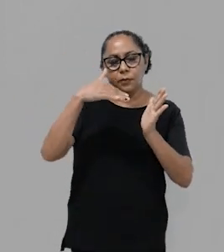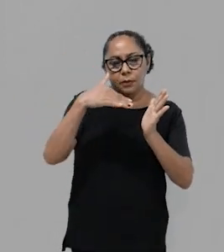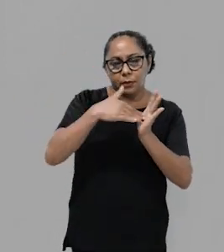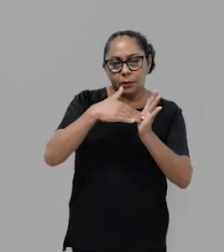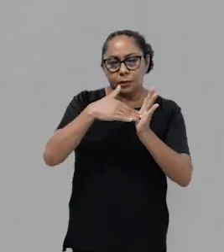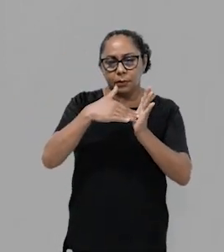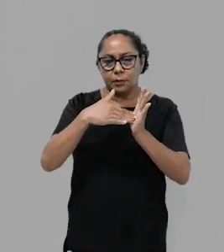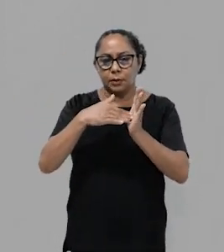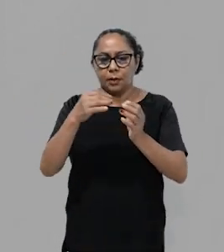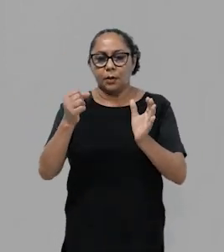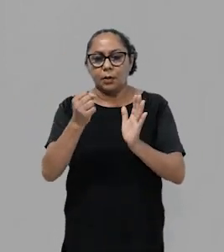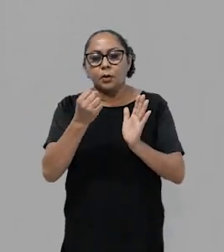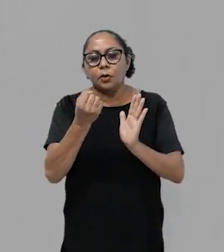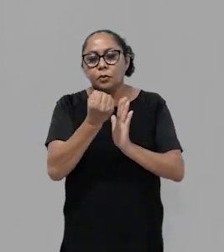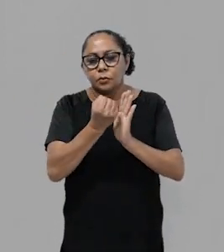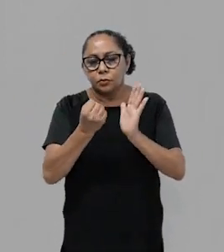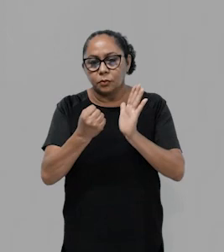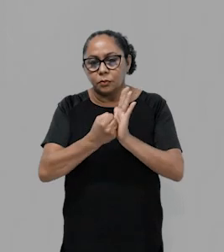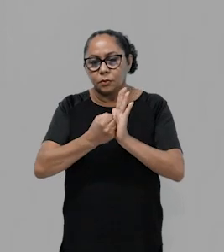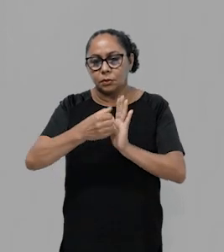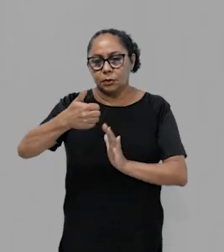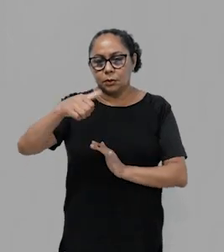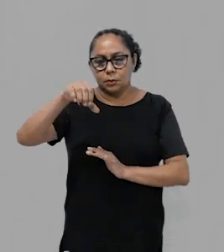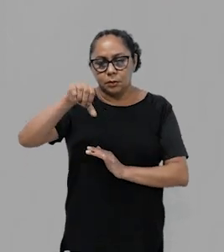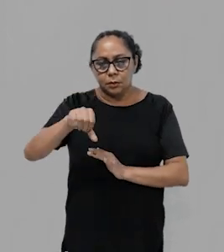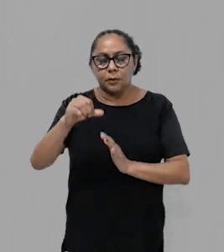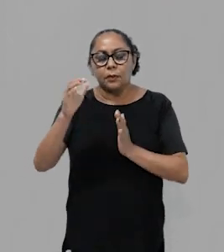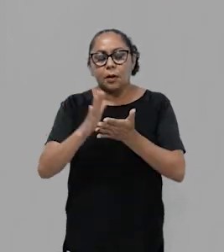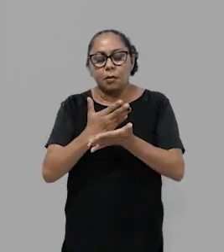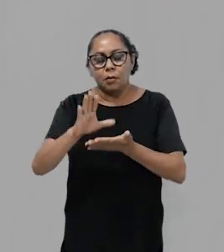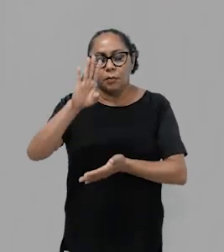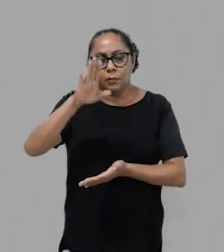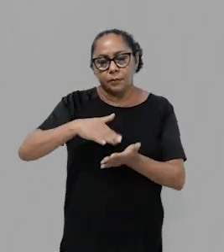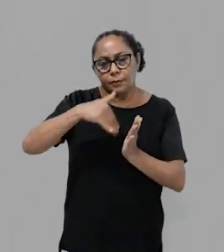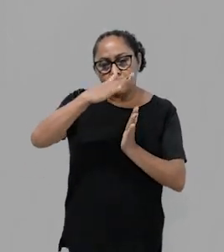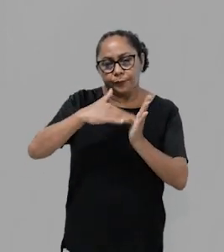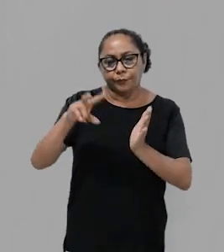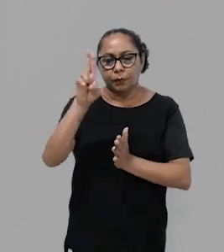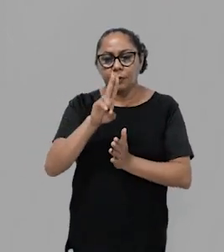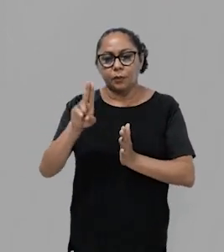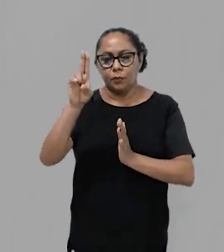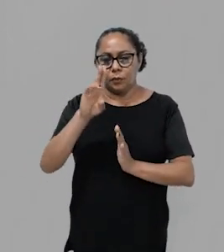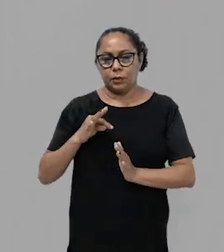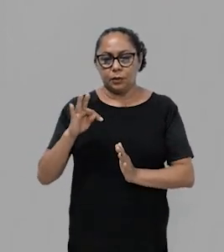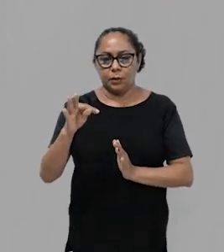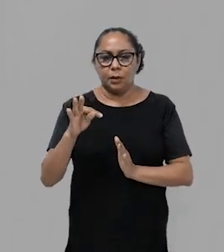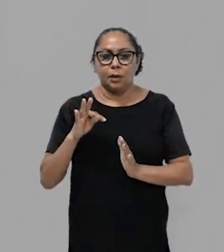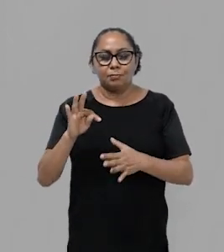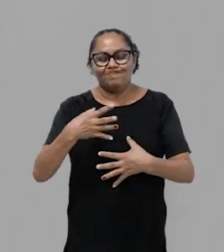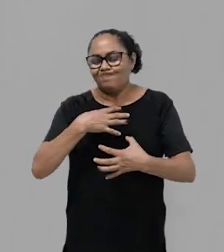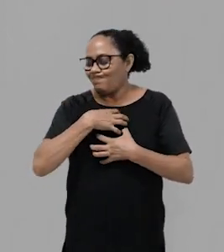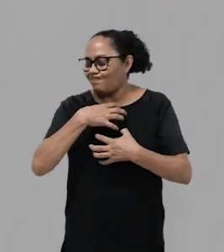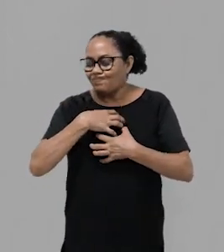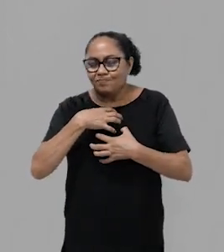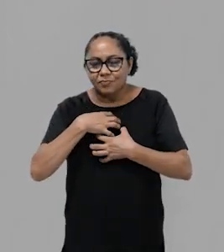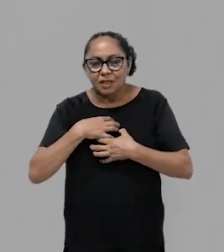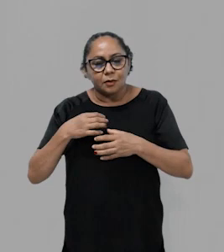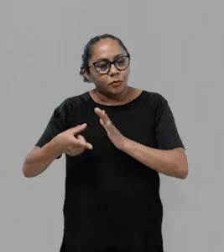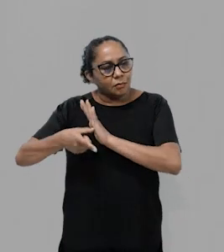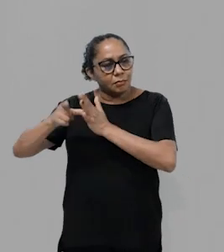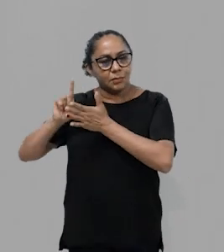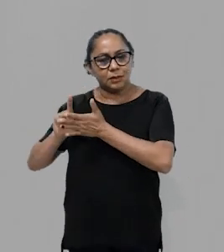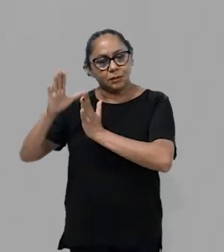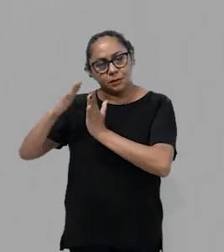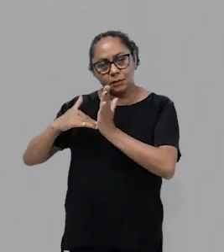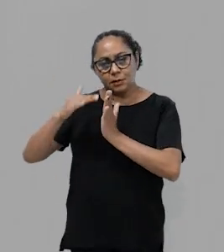do impressionismo, e alguns pintores utilizaram essa técnica. Por quê? Porque não estavam satisfeitos com o que vinha antes, que seria o